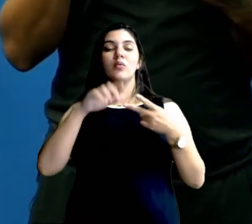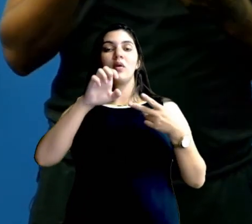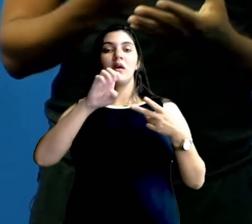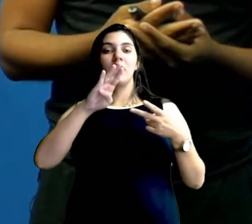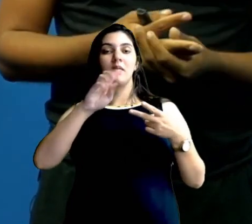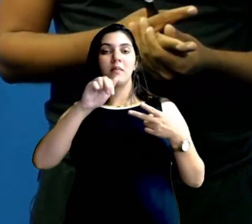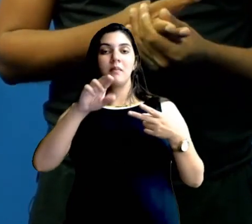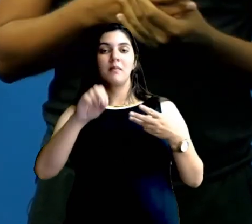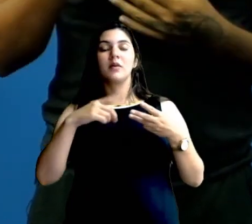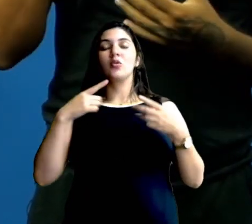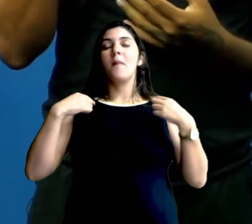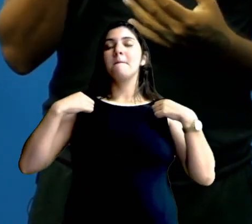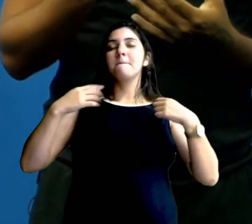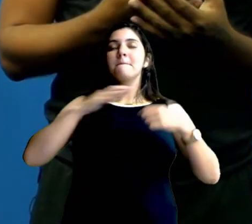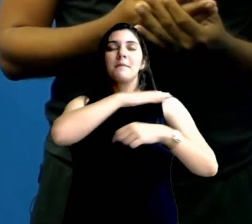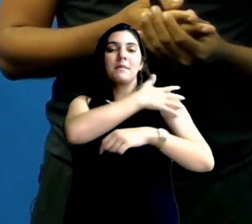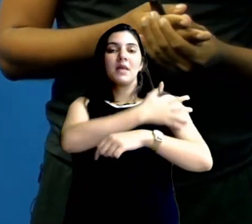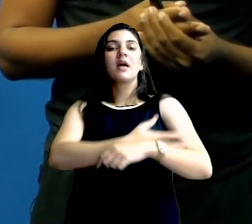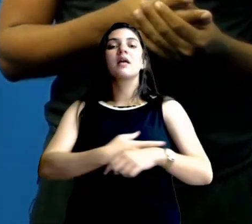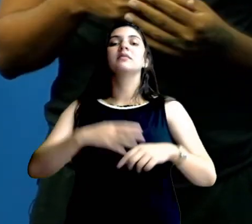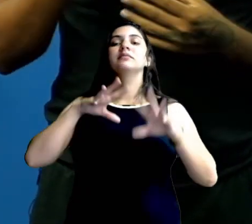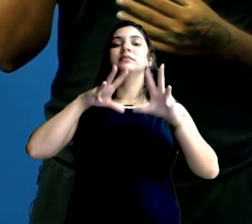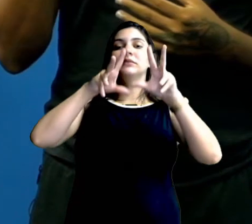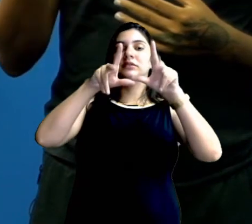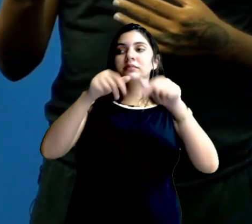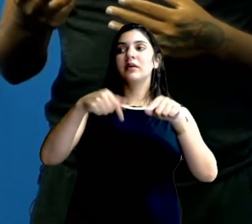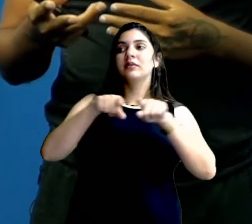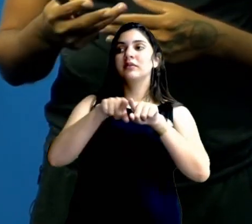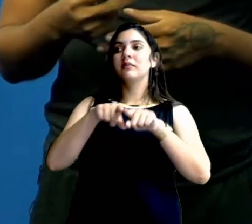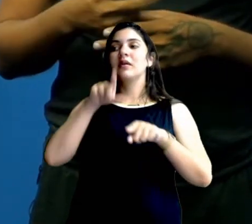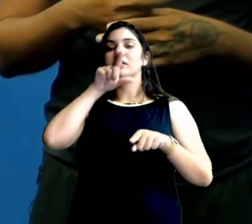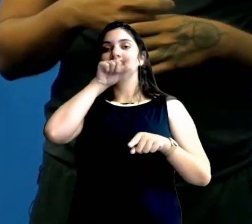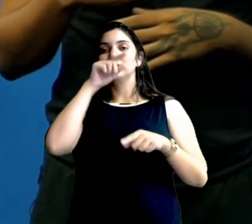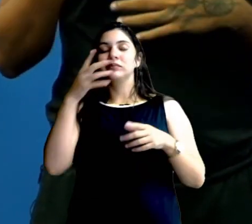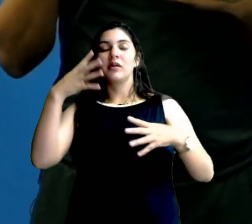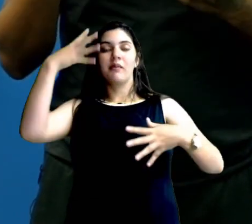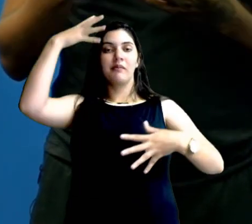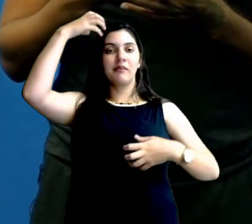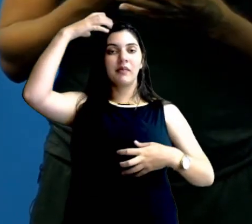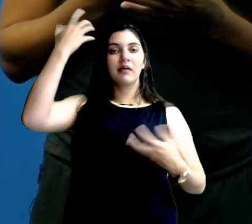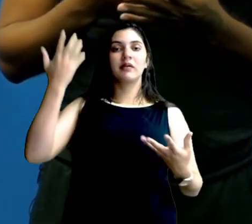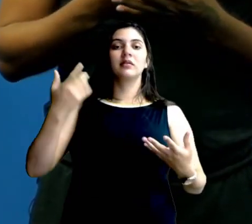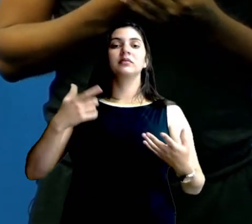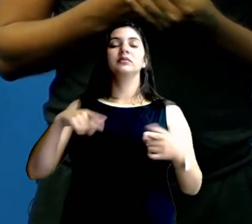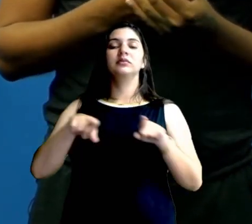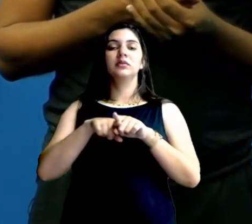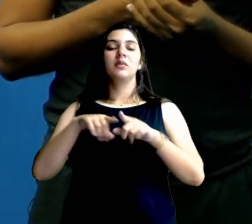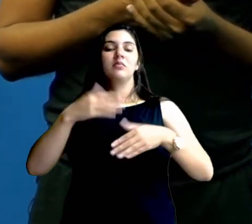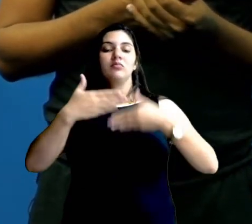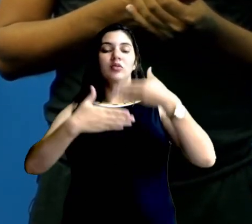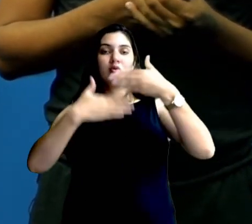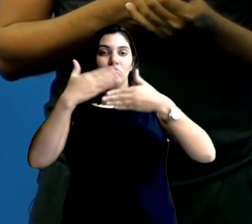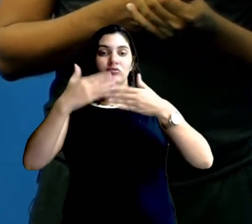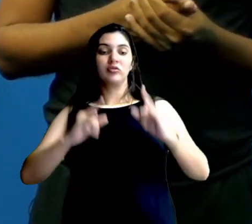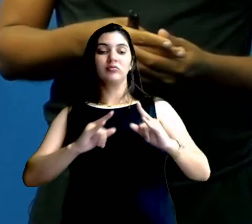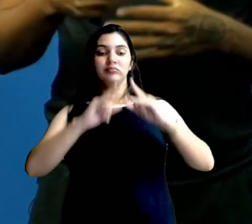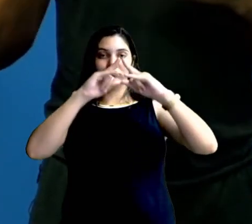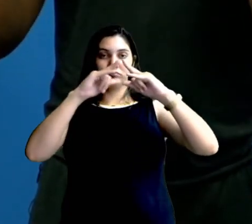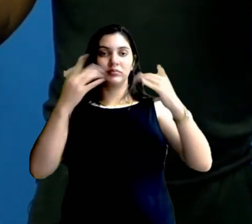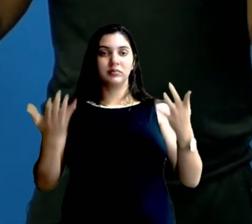pele de leopardo penas de avestruz macacos daí pedras para construção de templos e pirâmides